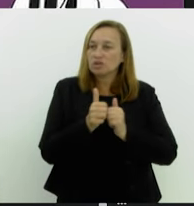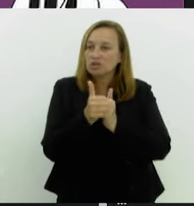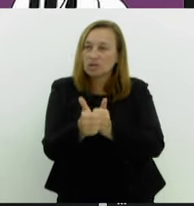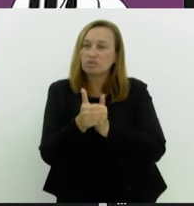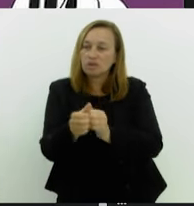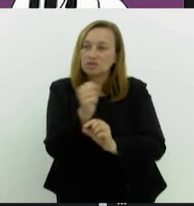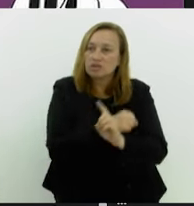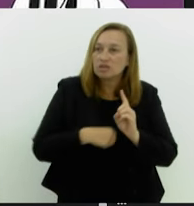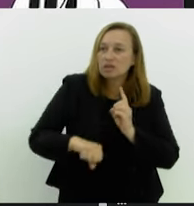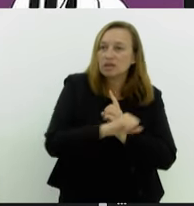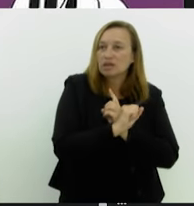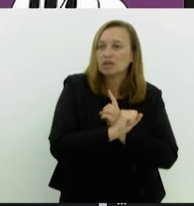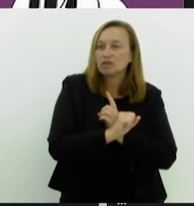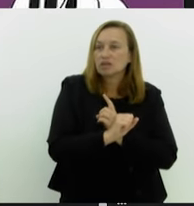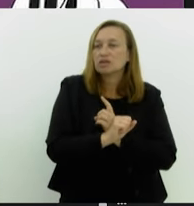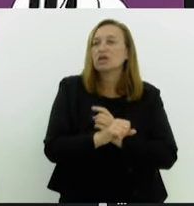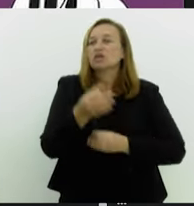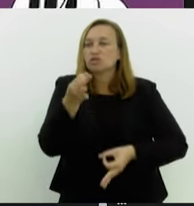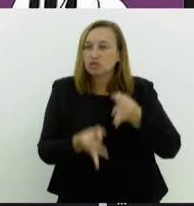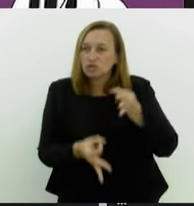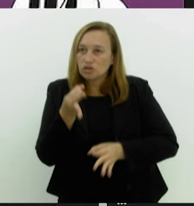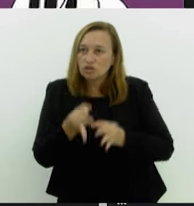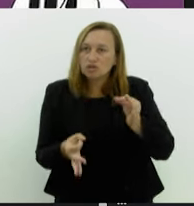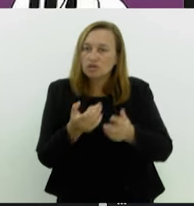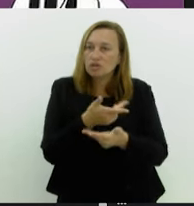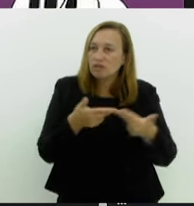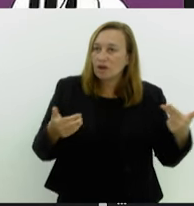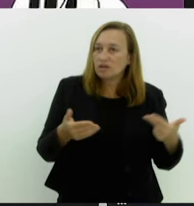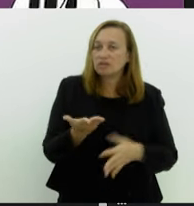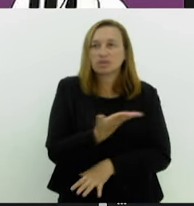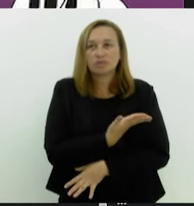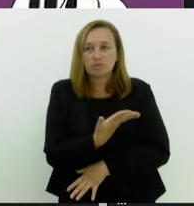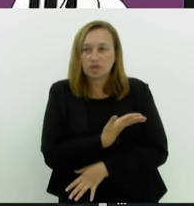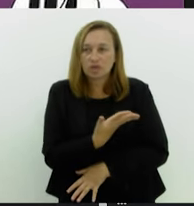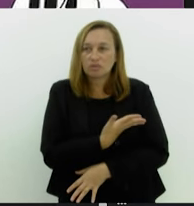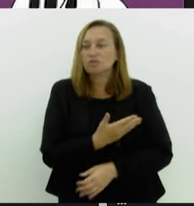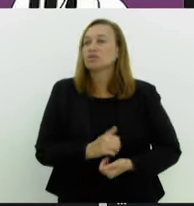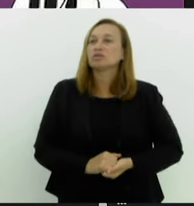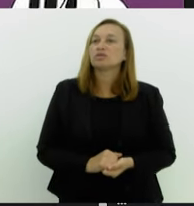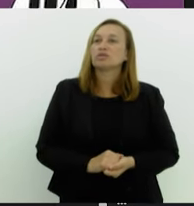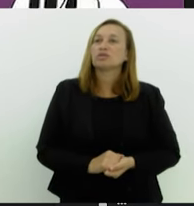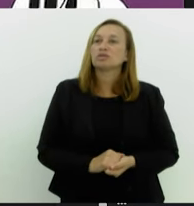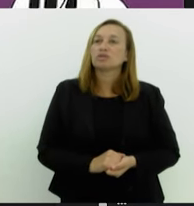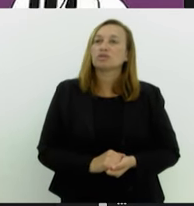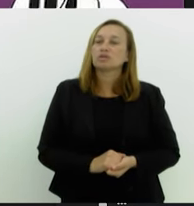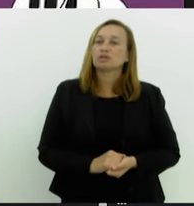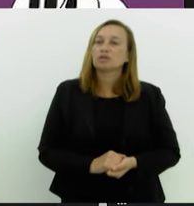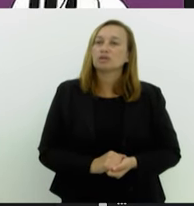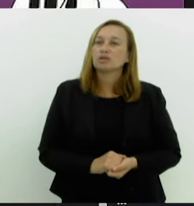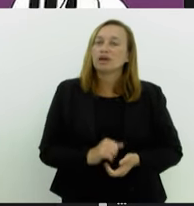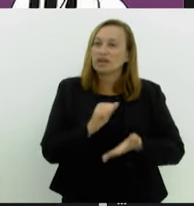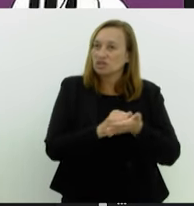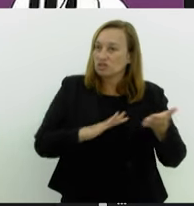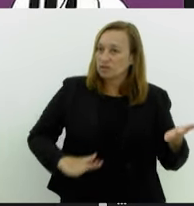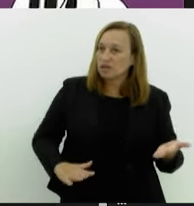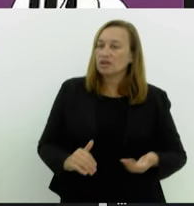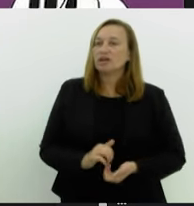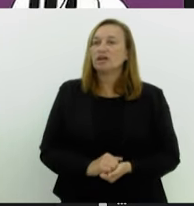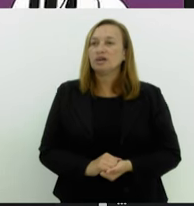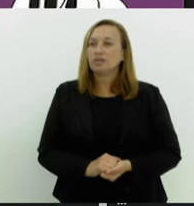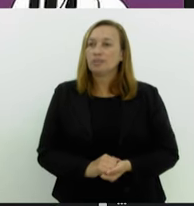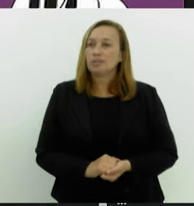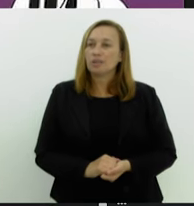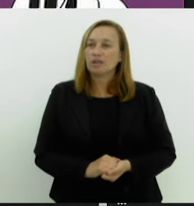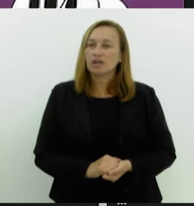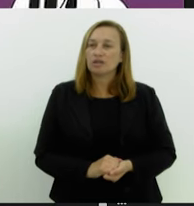civil por atores do sistema de justiça por vários colegas de de de de Ramos e atividades afins nós